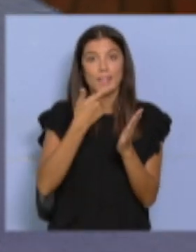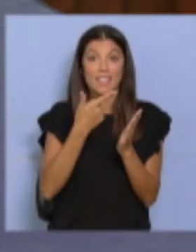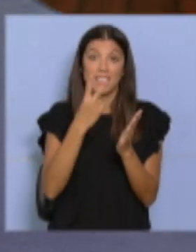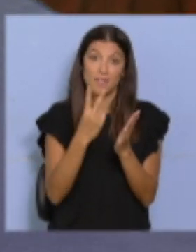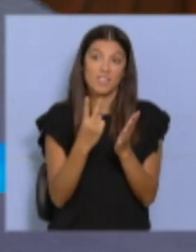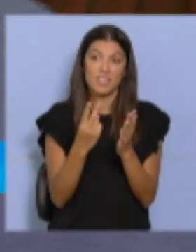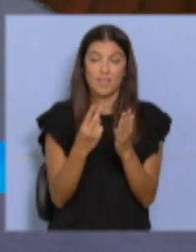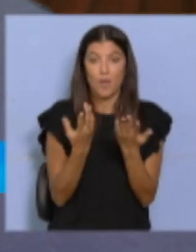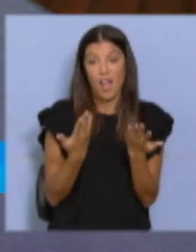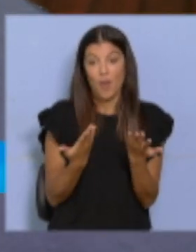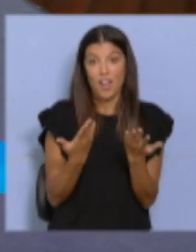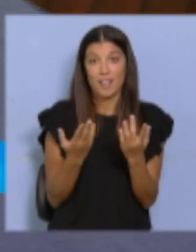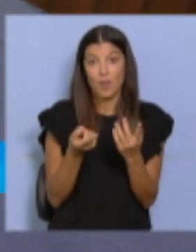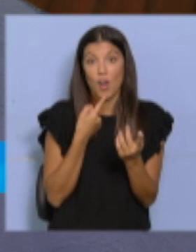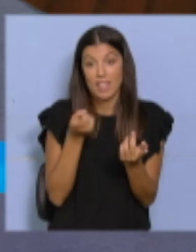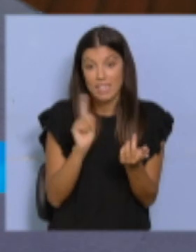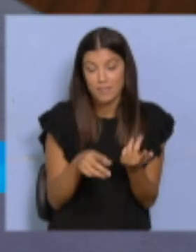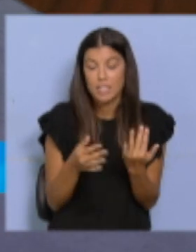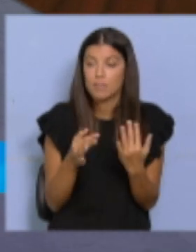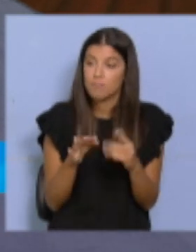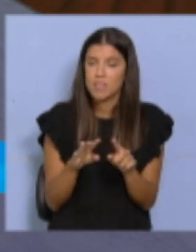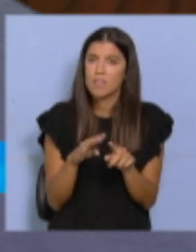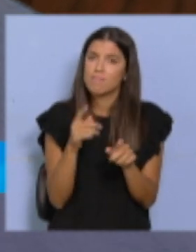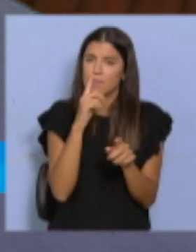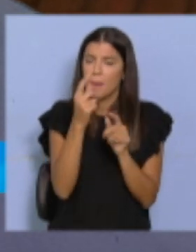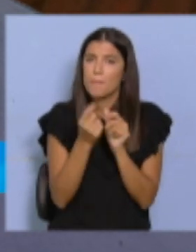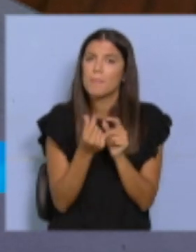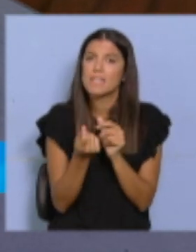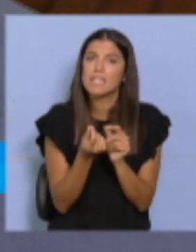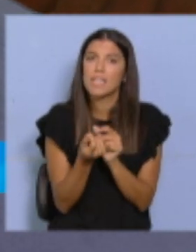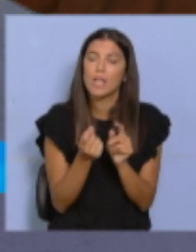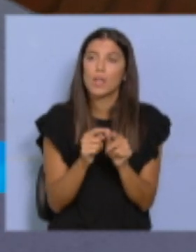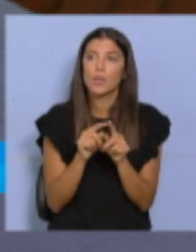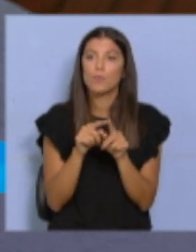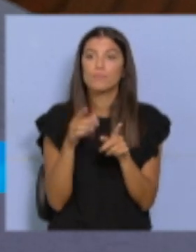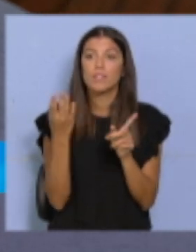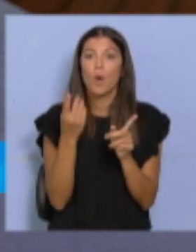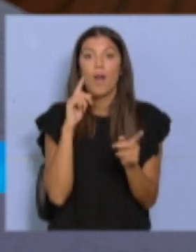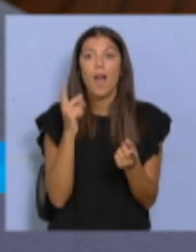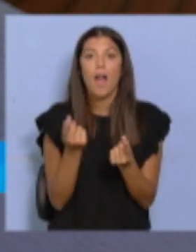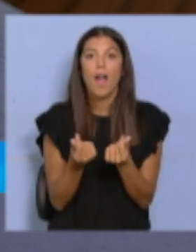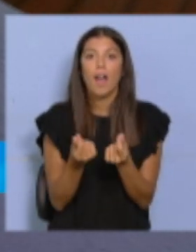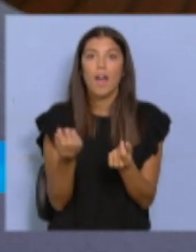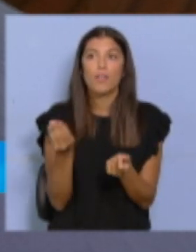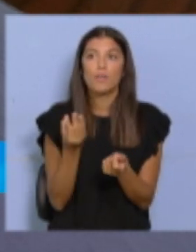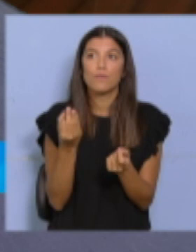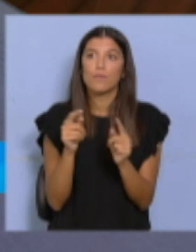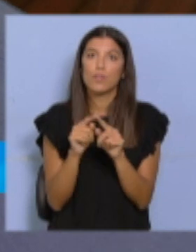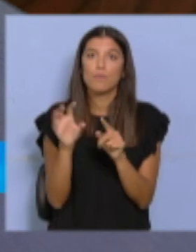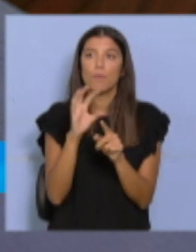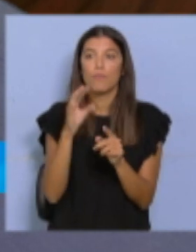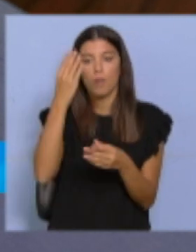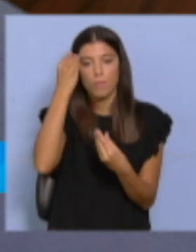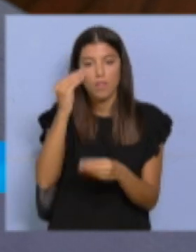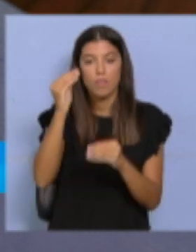de outra forma, mas então a Rádio Educação do Rural Tefé foi, naquele lugar, um dos meios de educação,